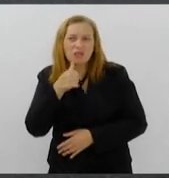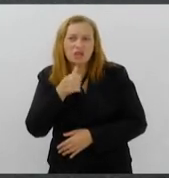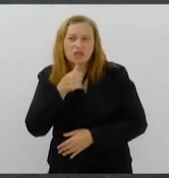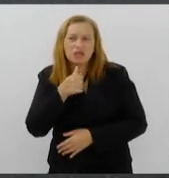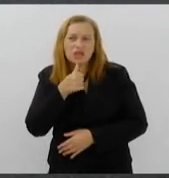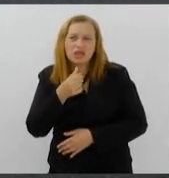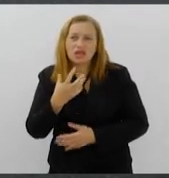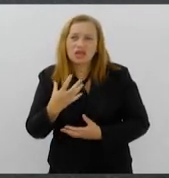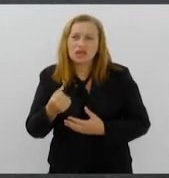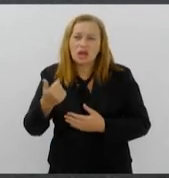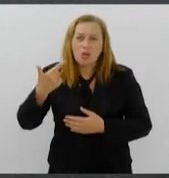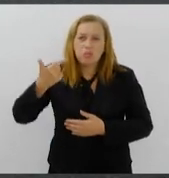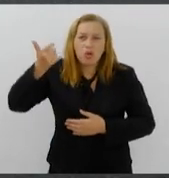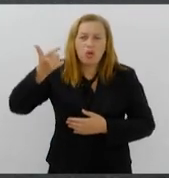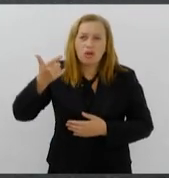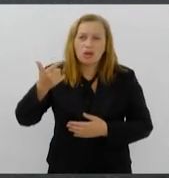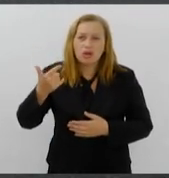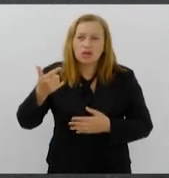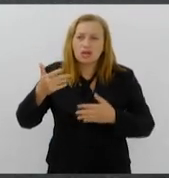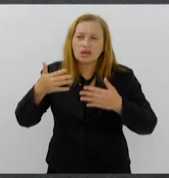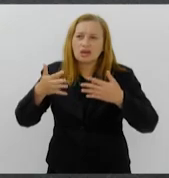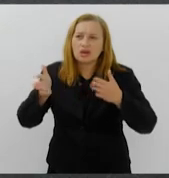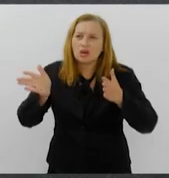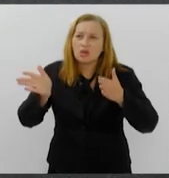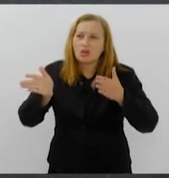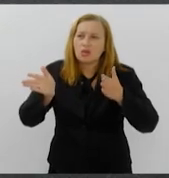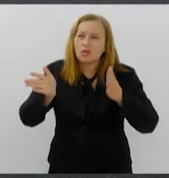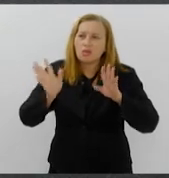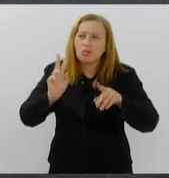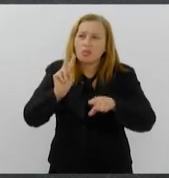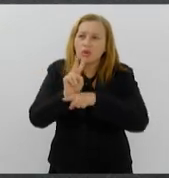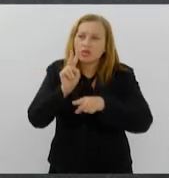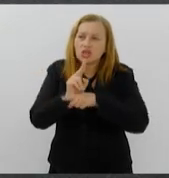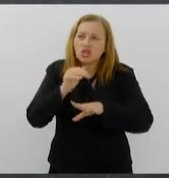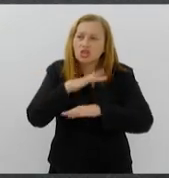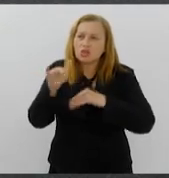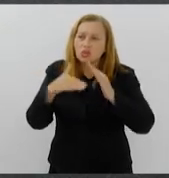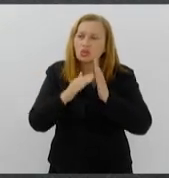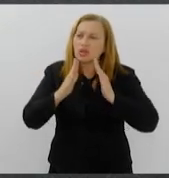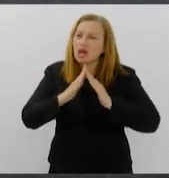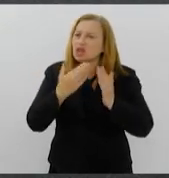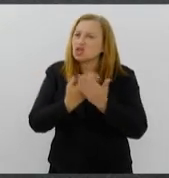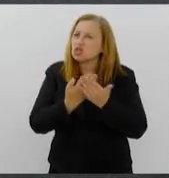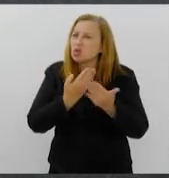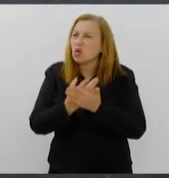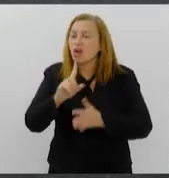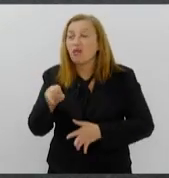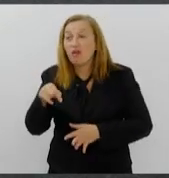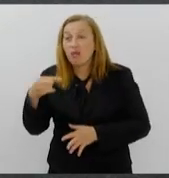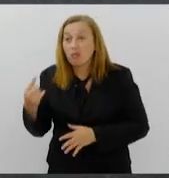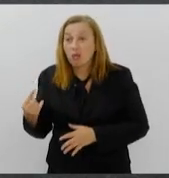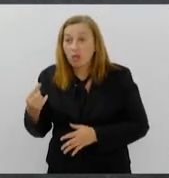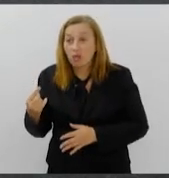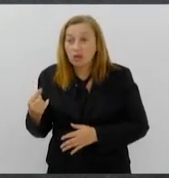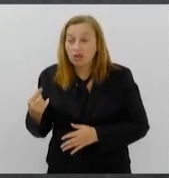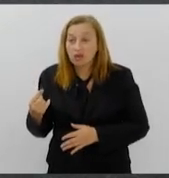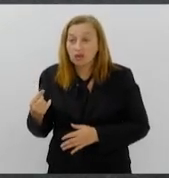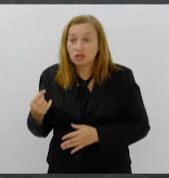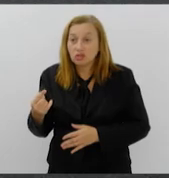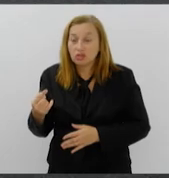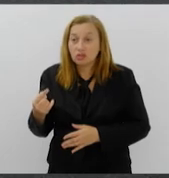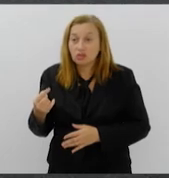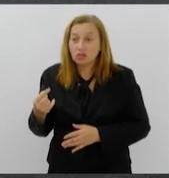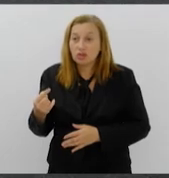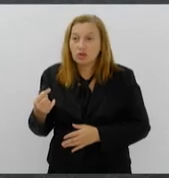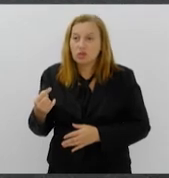perdida e disse que ia blindar todas as escolas. Isso, evidentemente, depois de ter colocado bueiros eletrônicos em